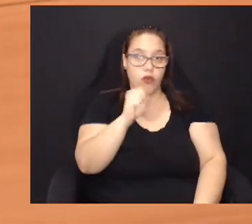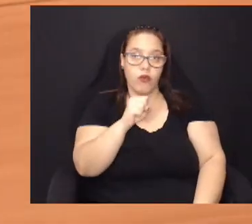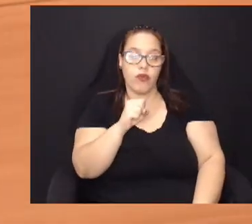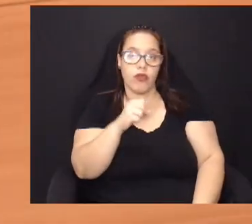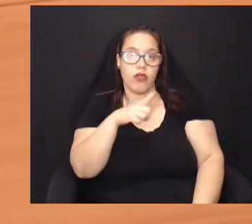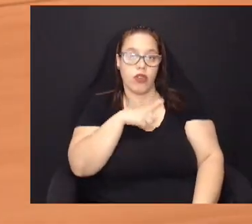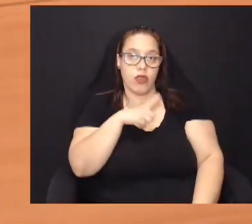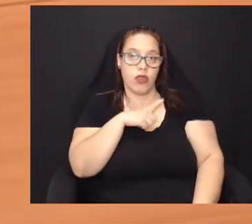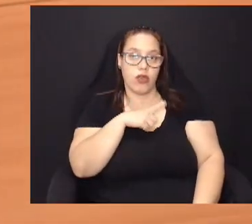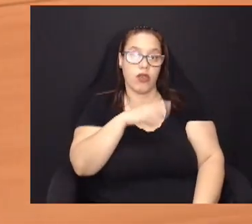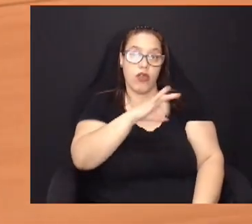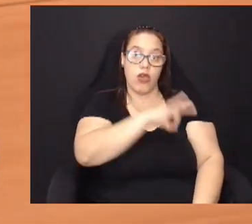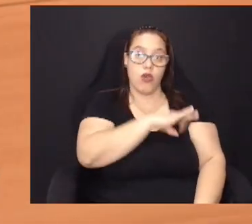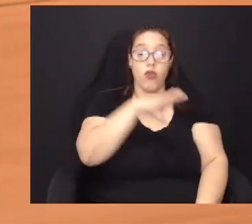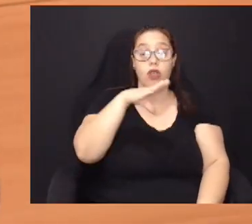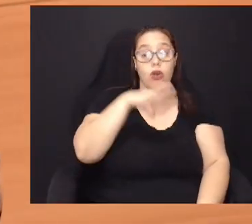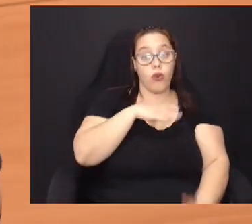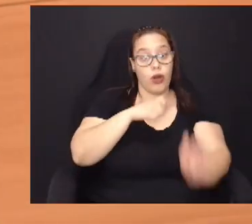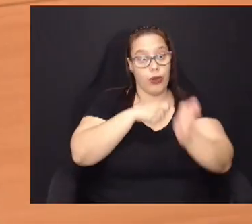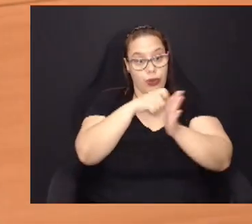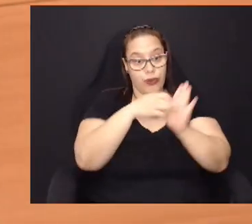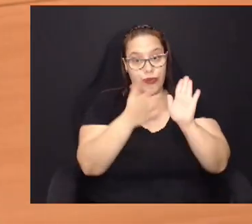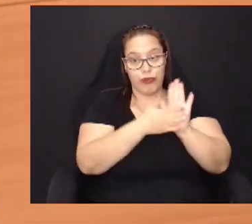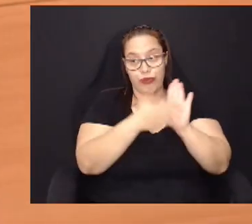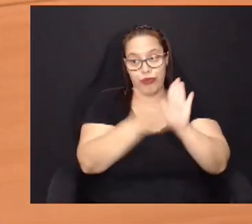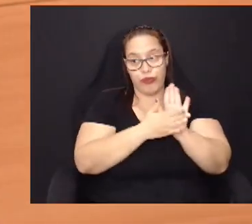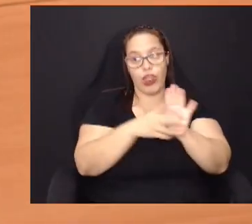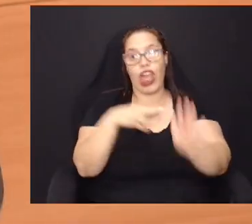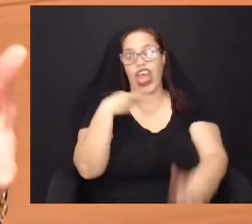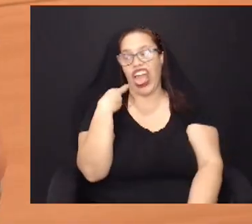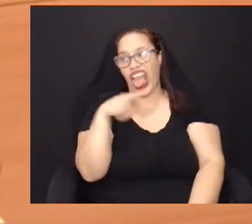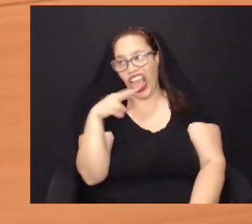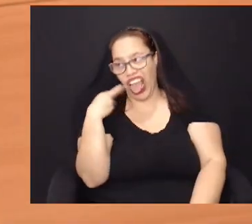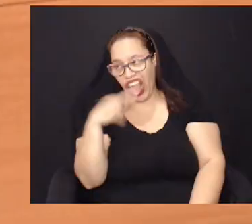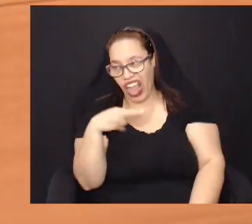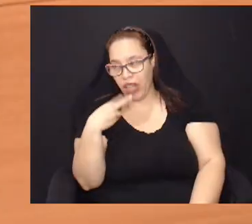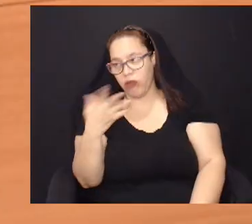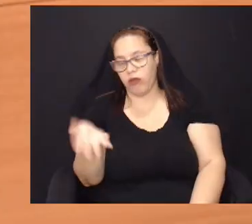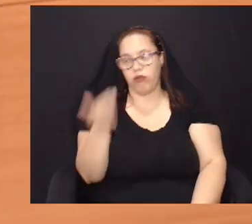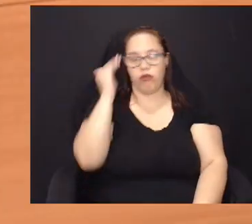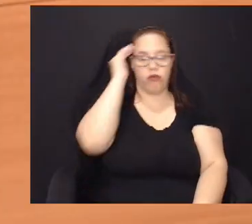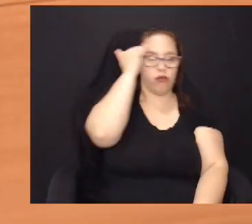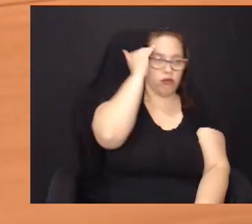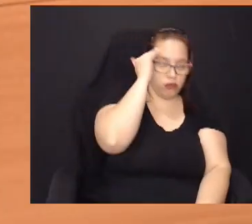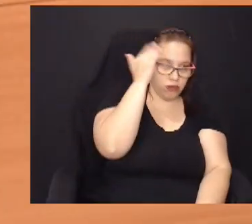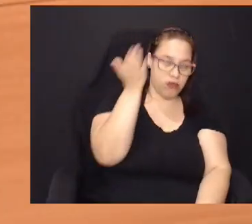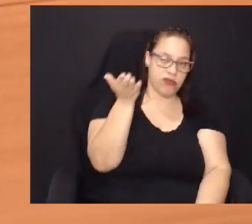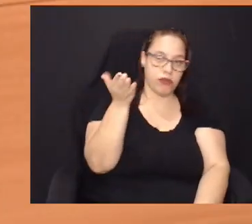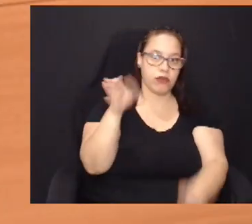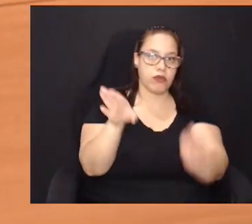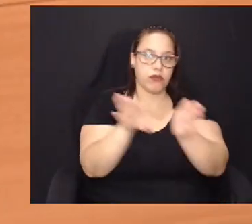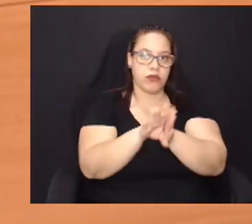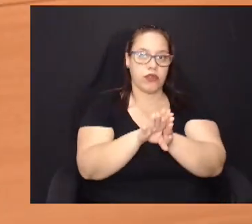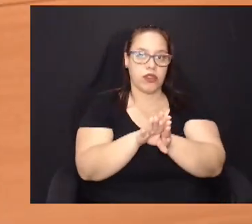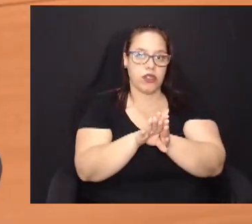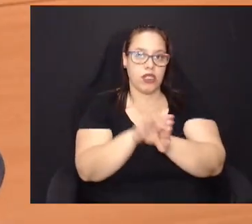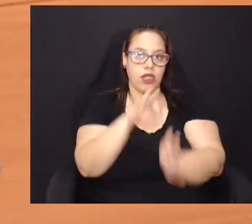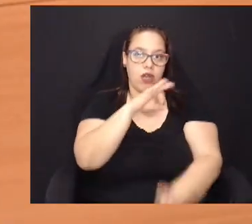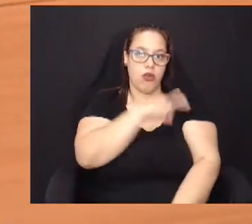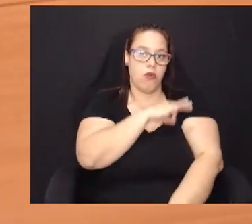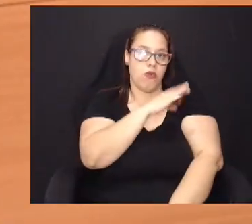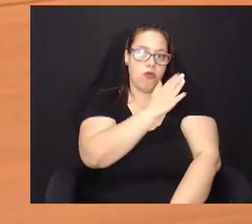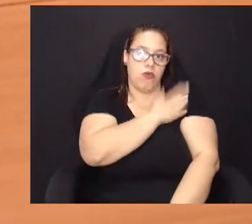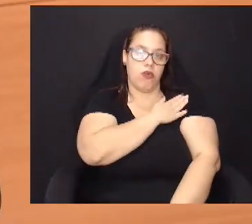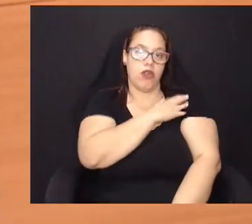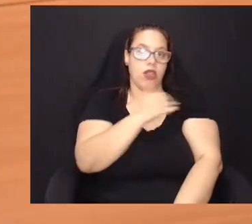autuação da Guarda Municipal, se tem alguma reclamação. Só para vocês terem ideia, chegou ao ponto da Polícia Militar ligar para o